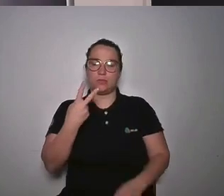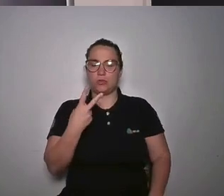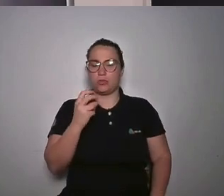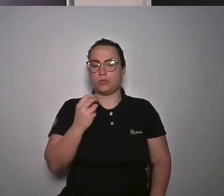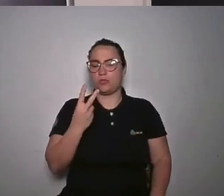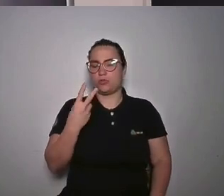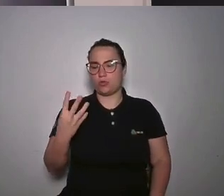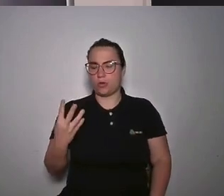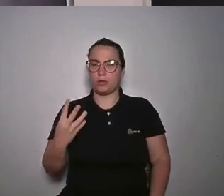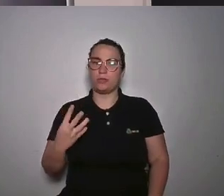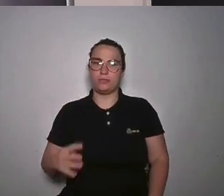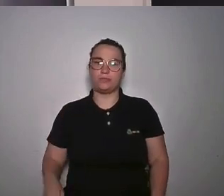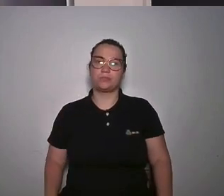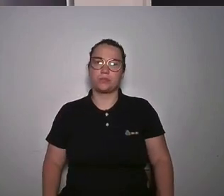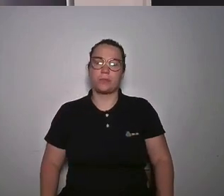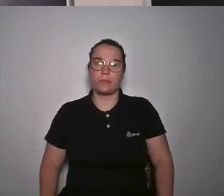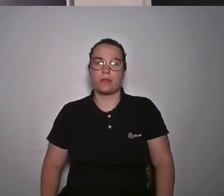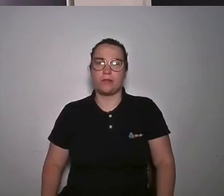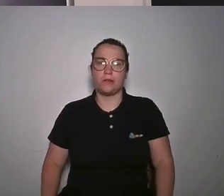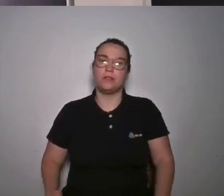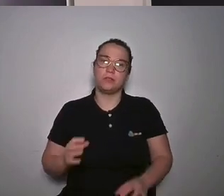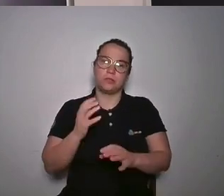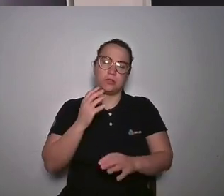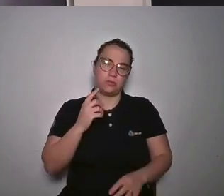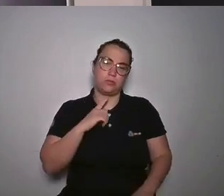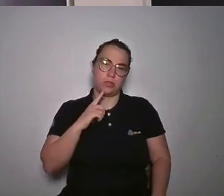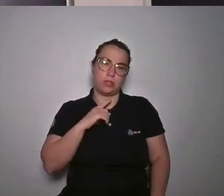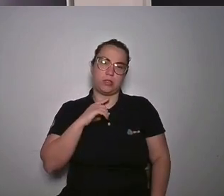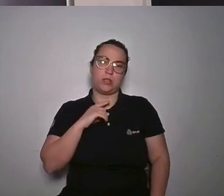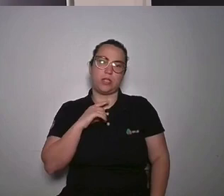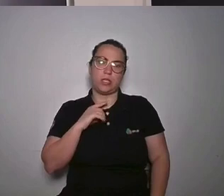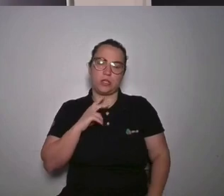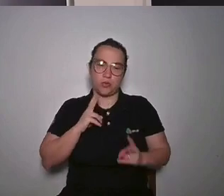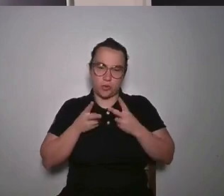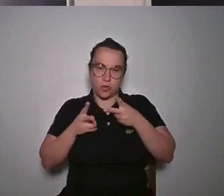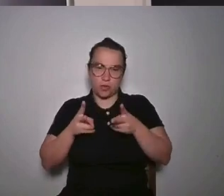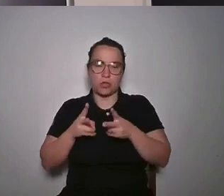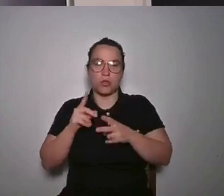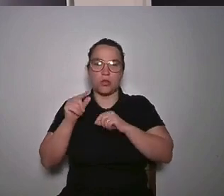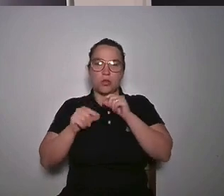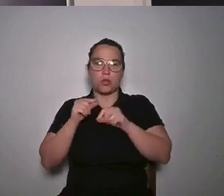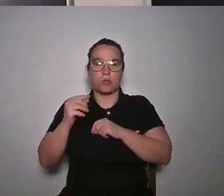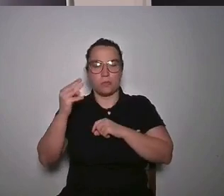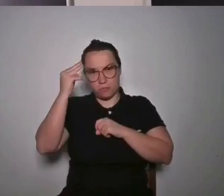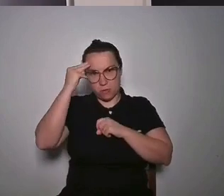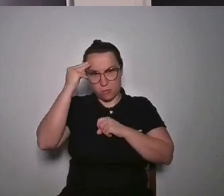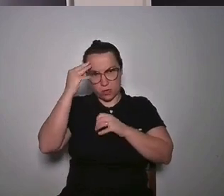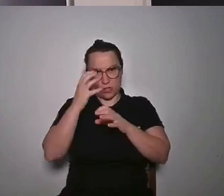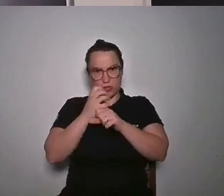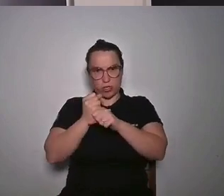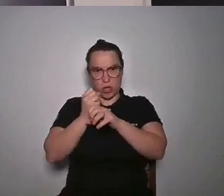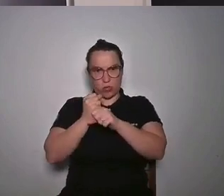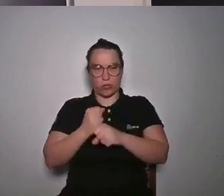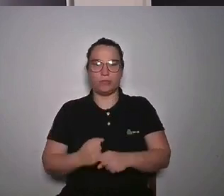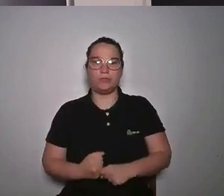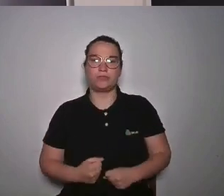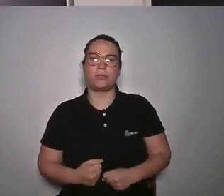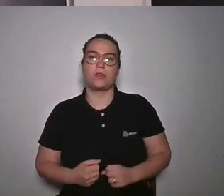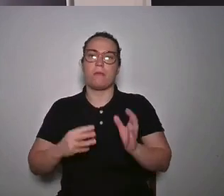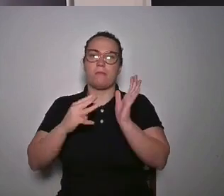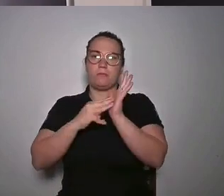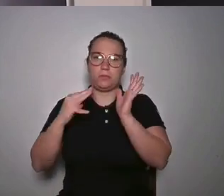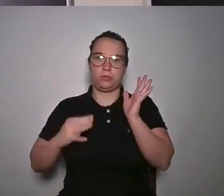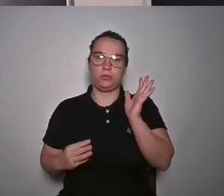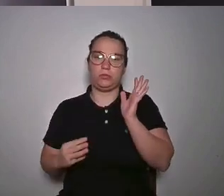2024, inclusive receita corrente, bem como a respectiva memória de cálculo. A metodologia de